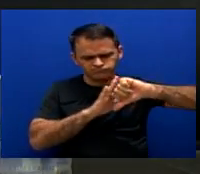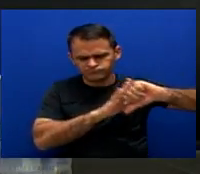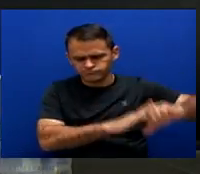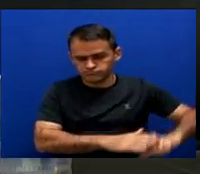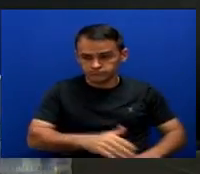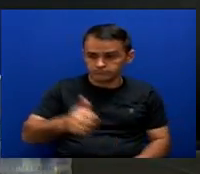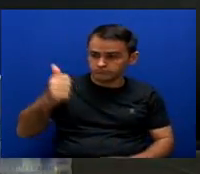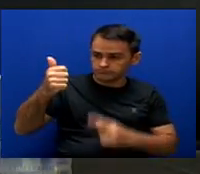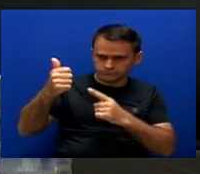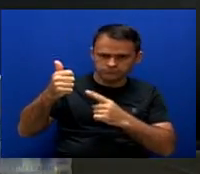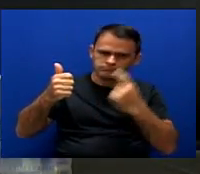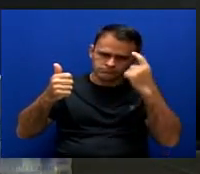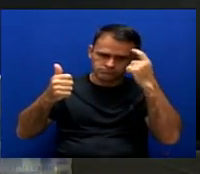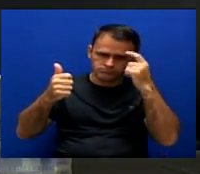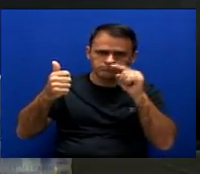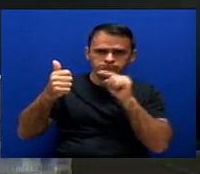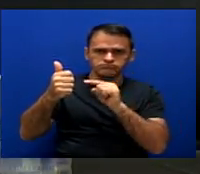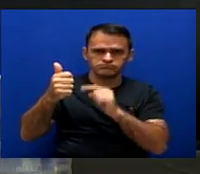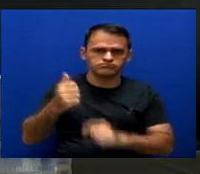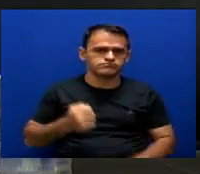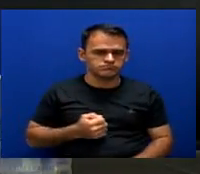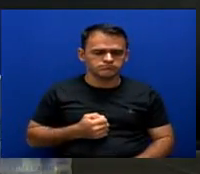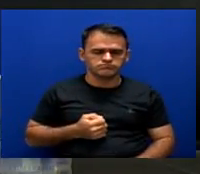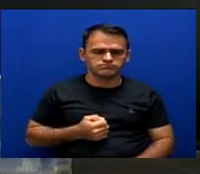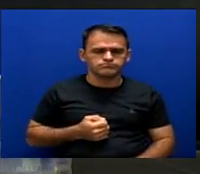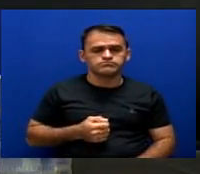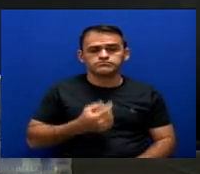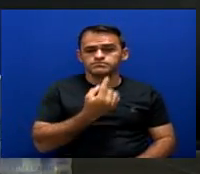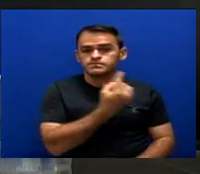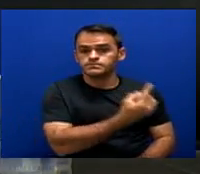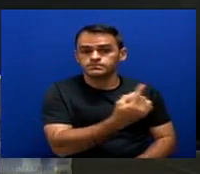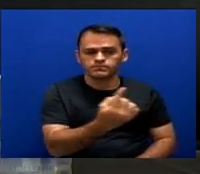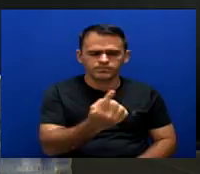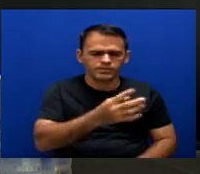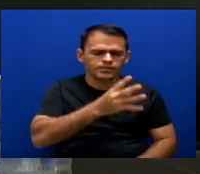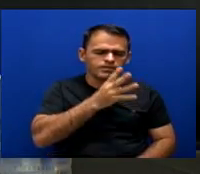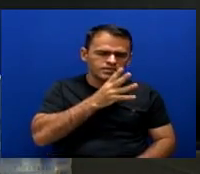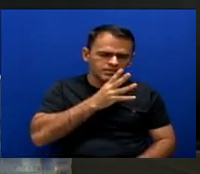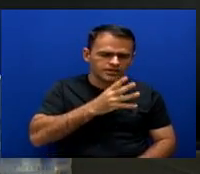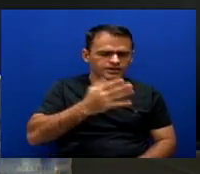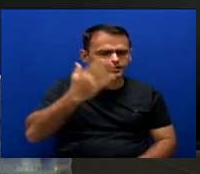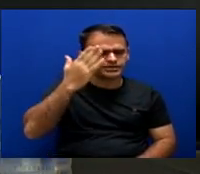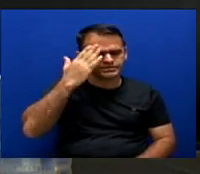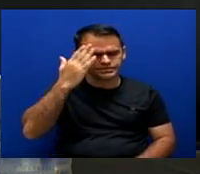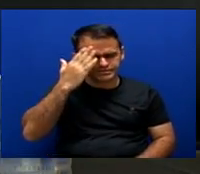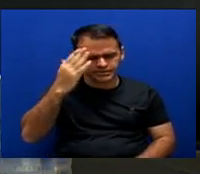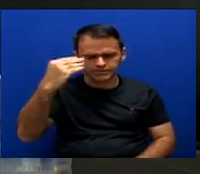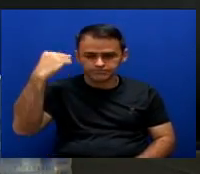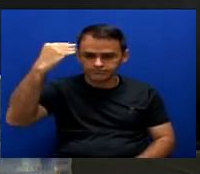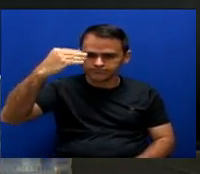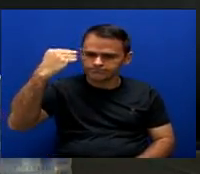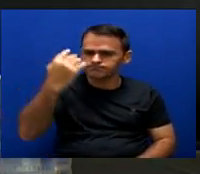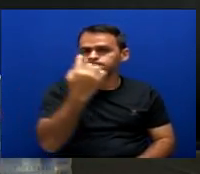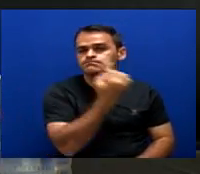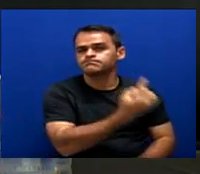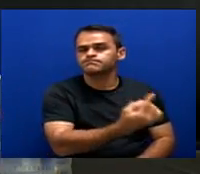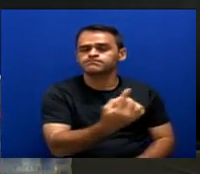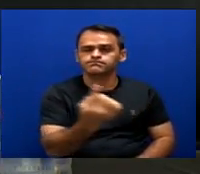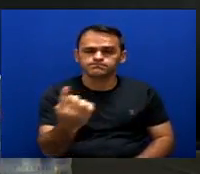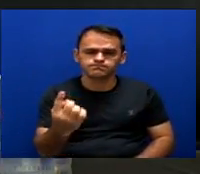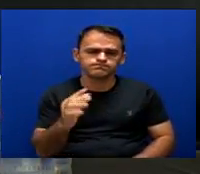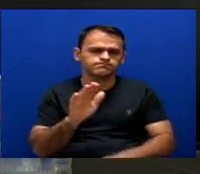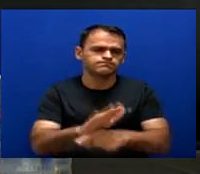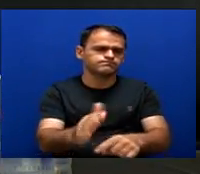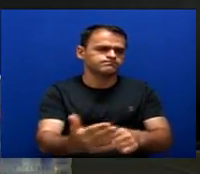nós temos que consertar então acho que as contribuições o que cada um passou de cada segmento passou é muito importante para finalizar